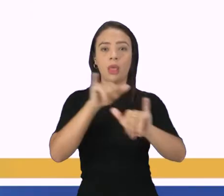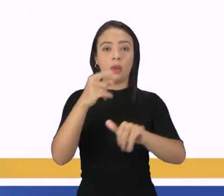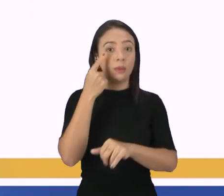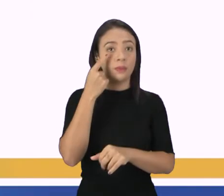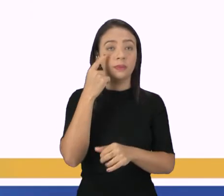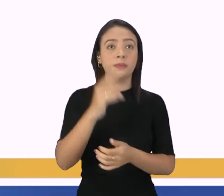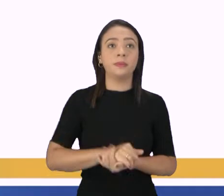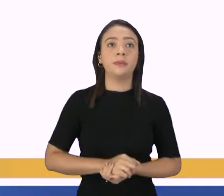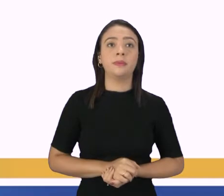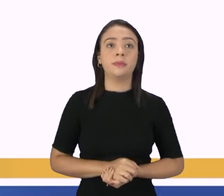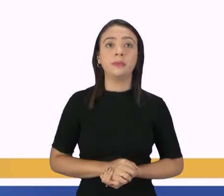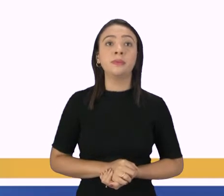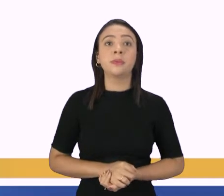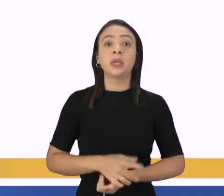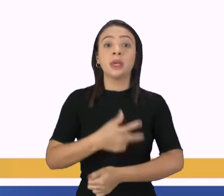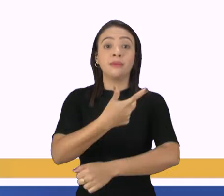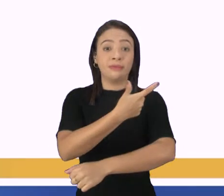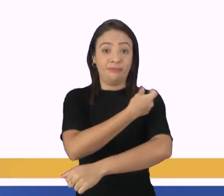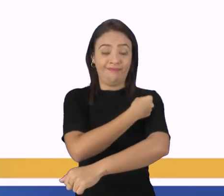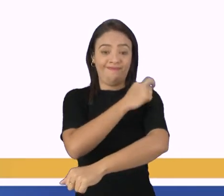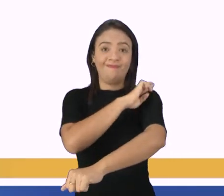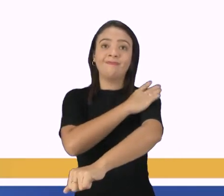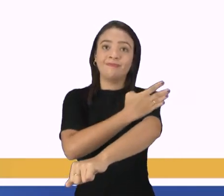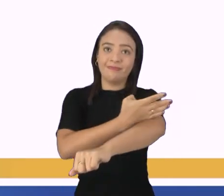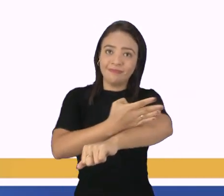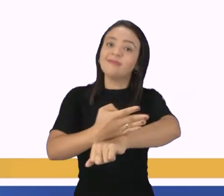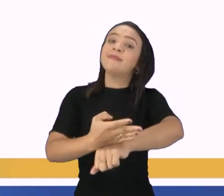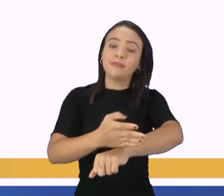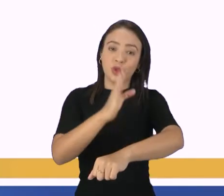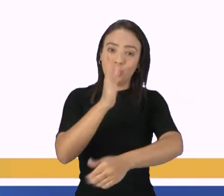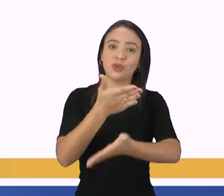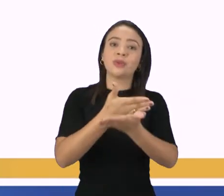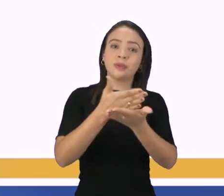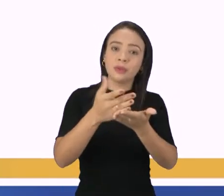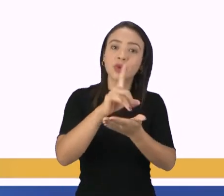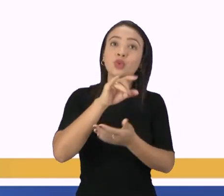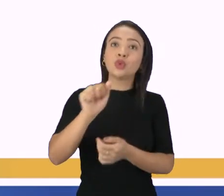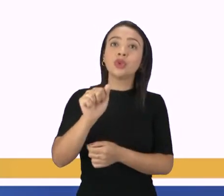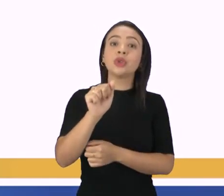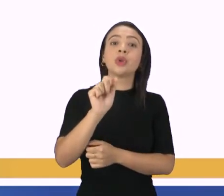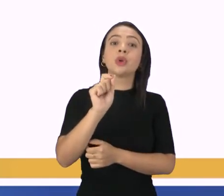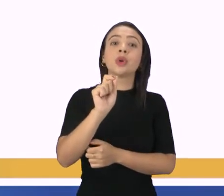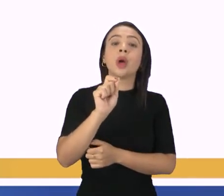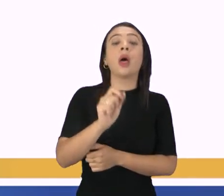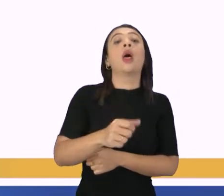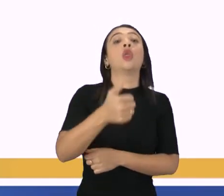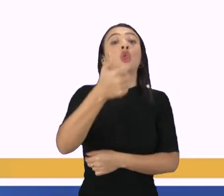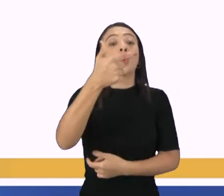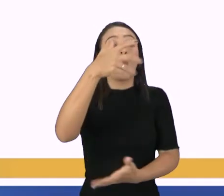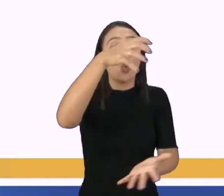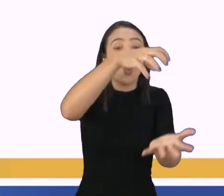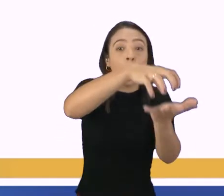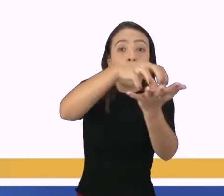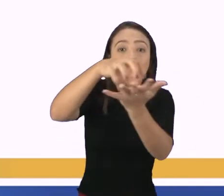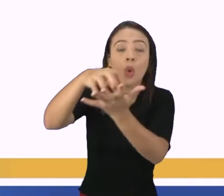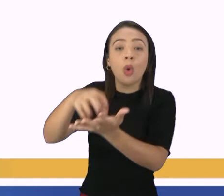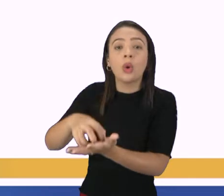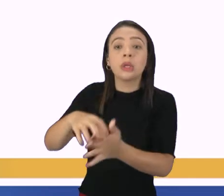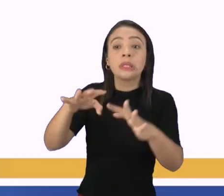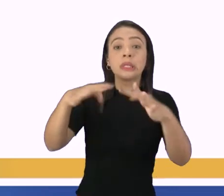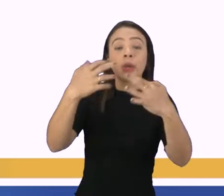Observe. A vacinação em Rio Branco já começou em 12 unidades de referência de atenção